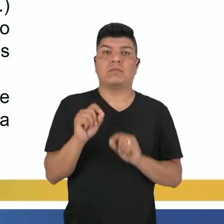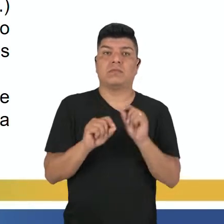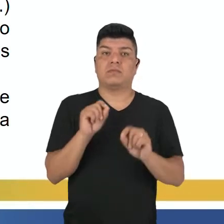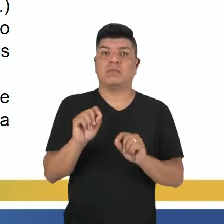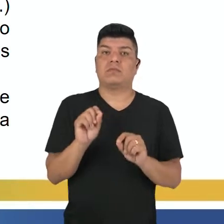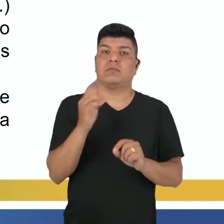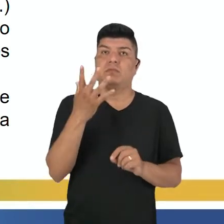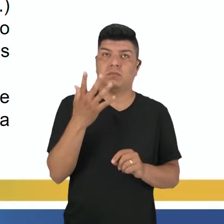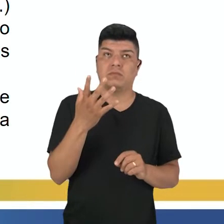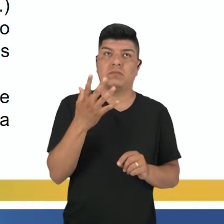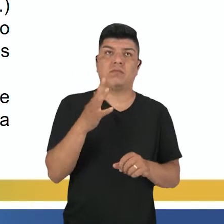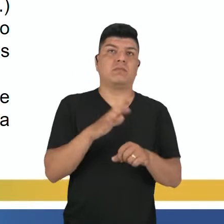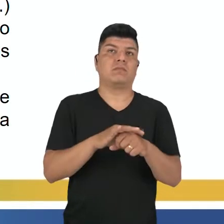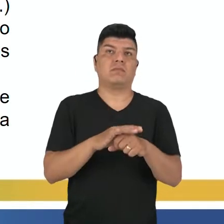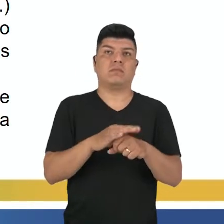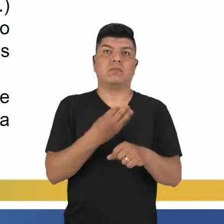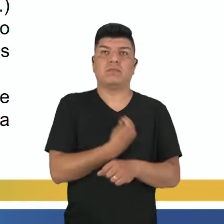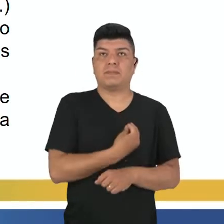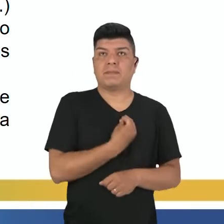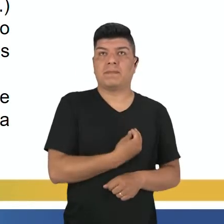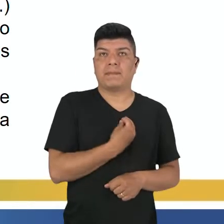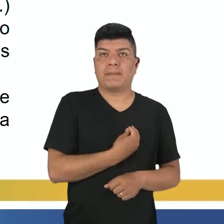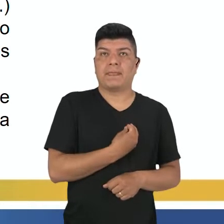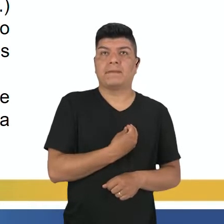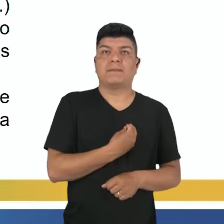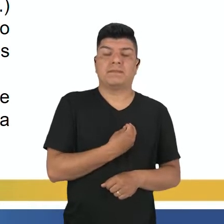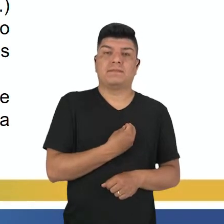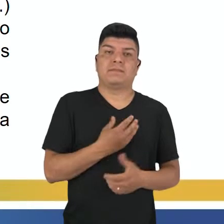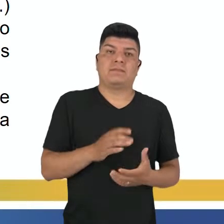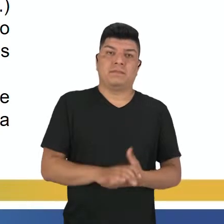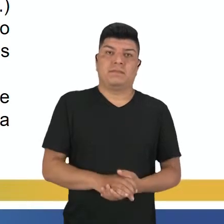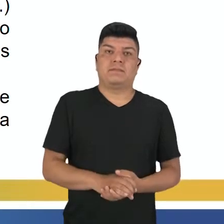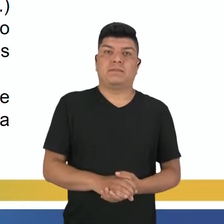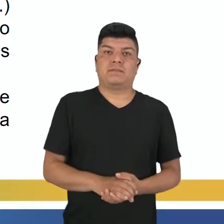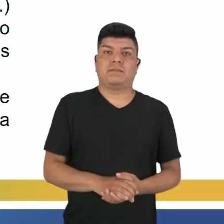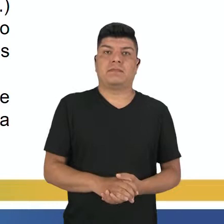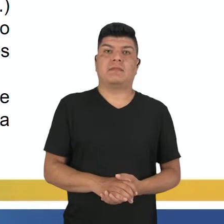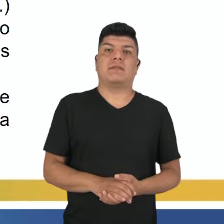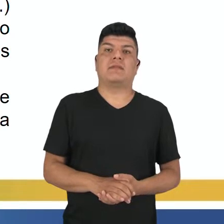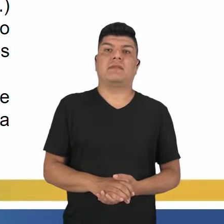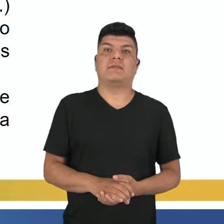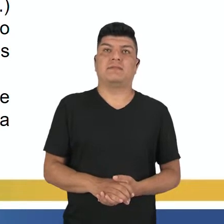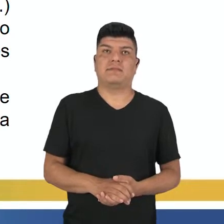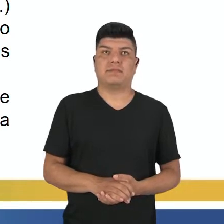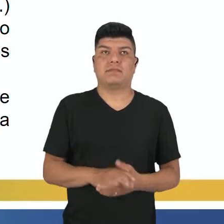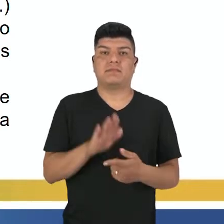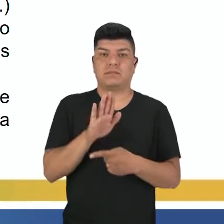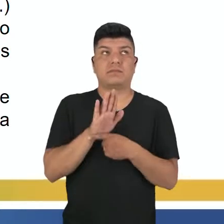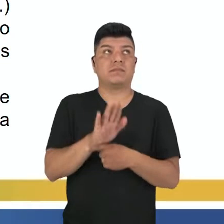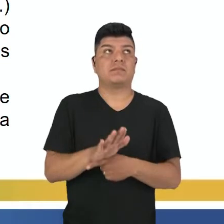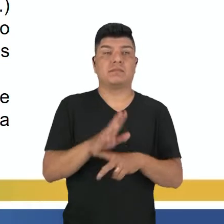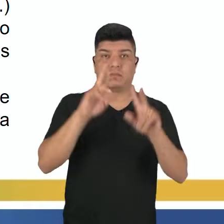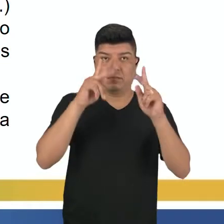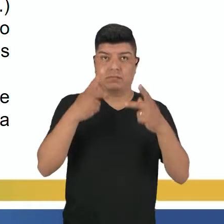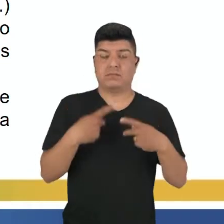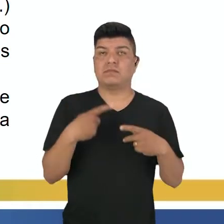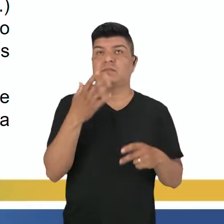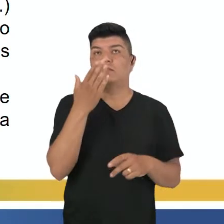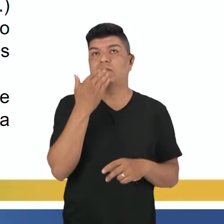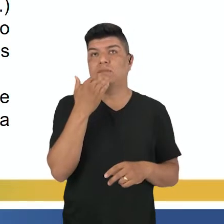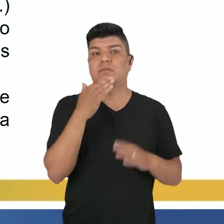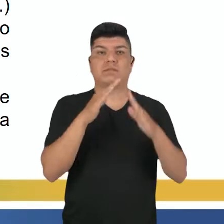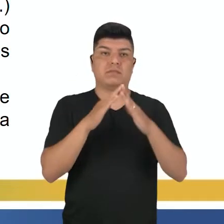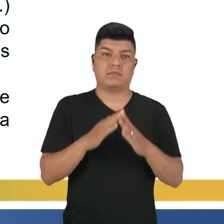algum tipo de doença em nossa vida, né? Bom, as mesmas coisas que auxiliam o ser humano, como